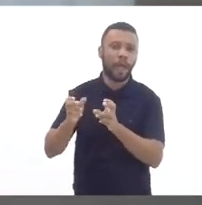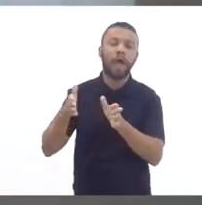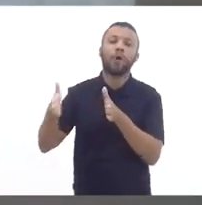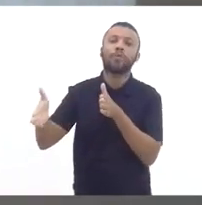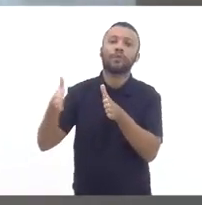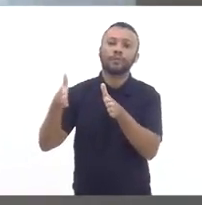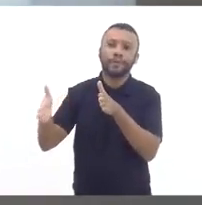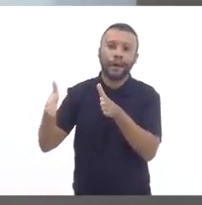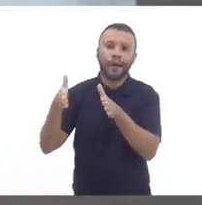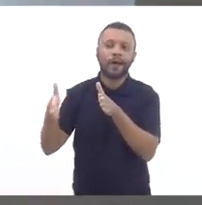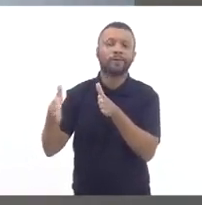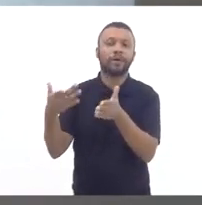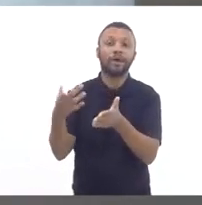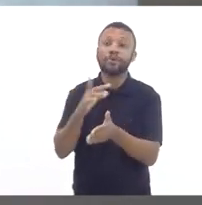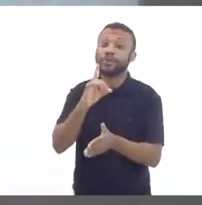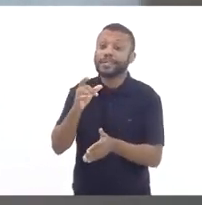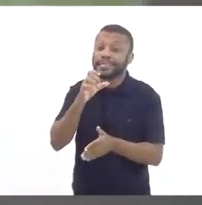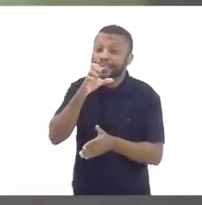um para o outro de sábado.